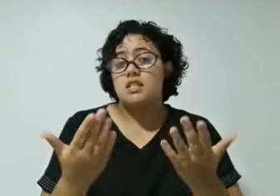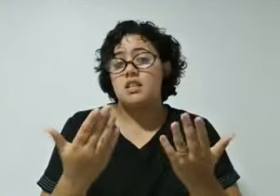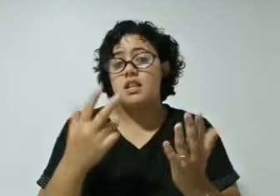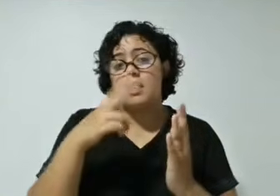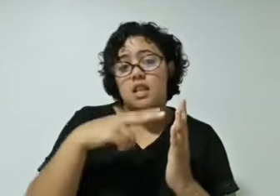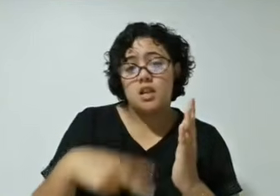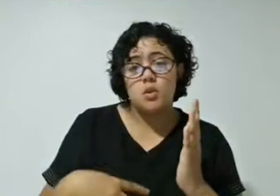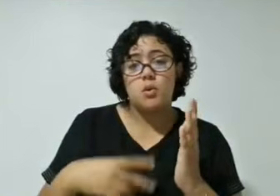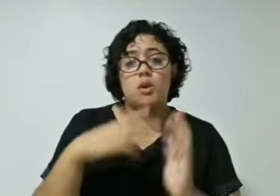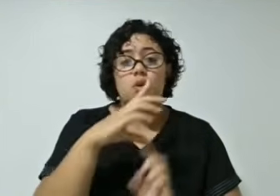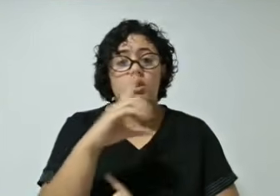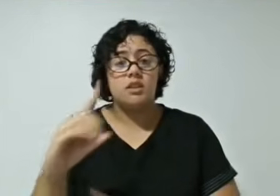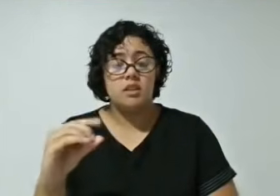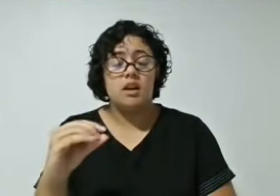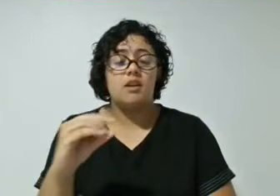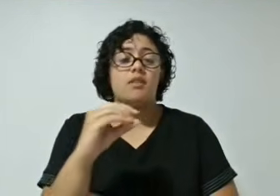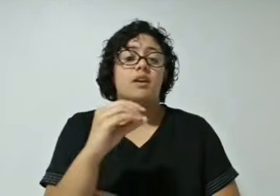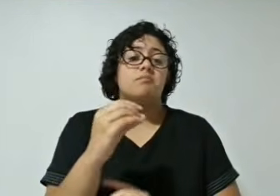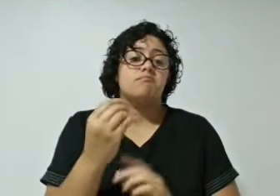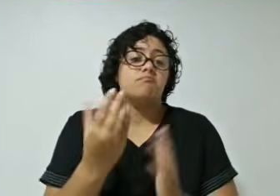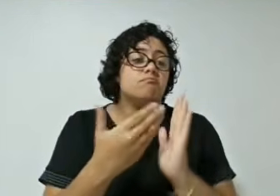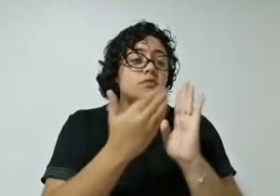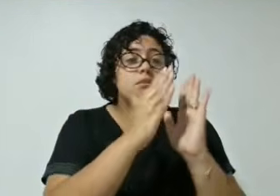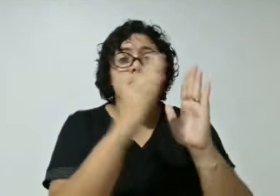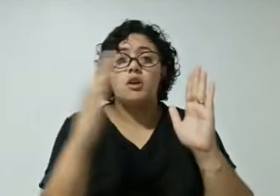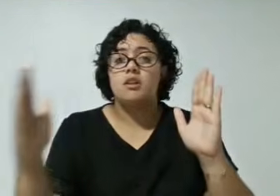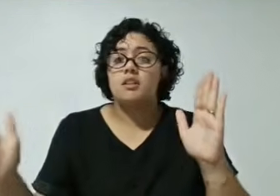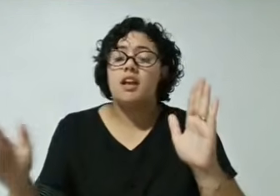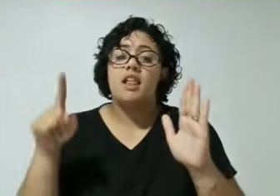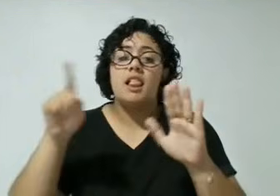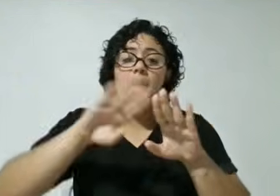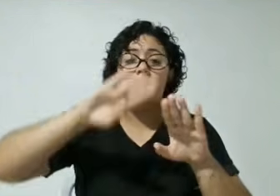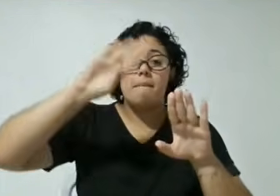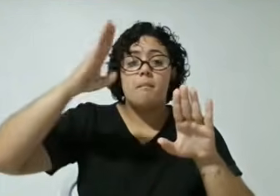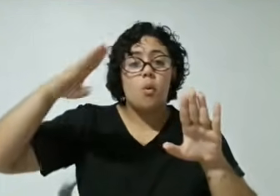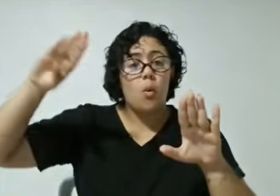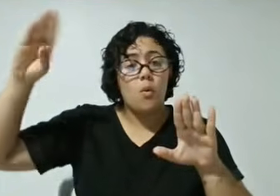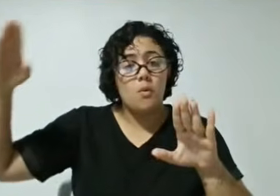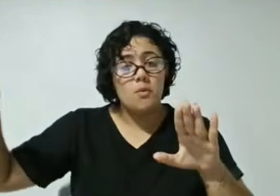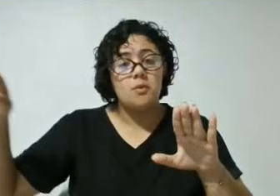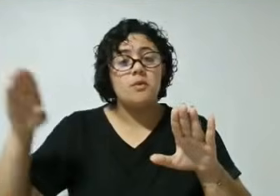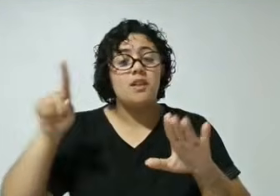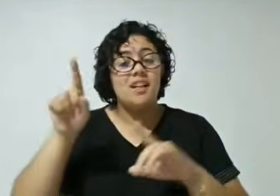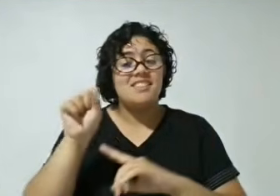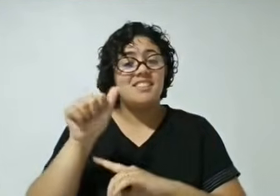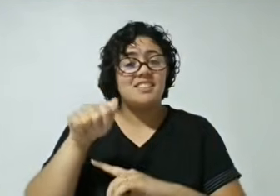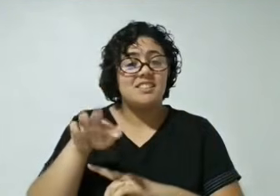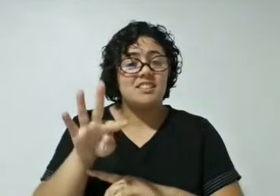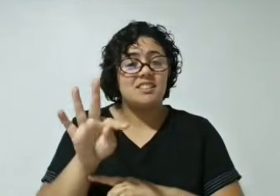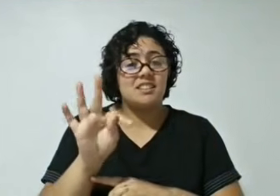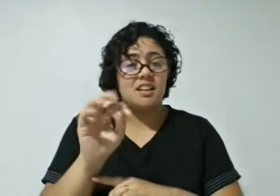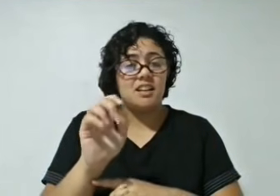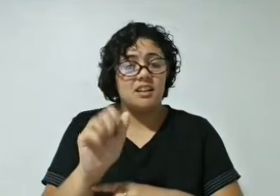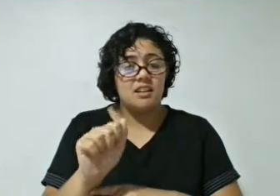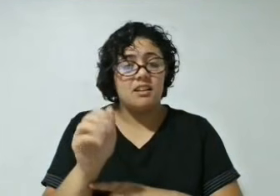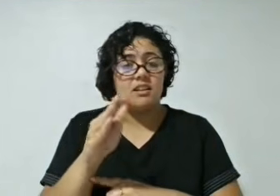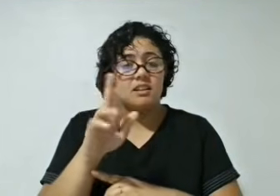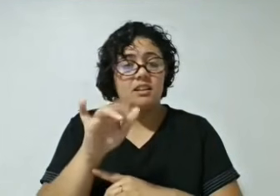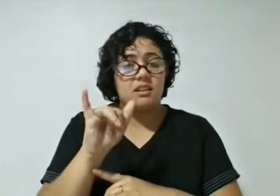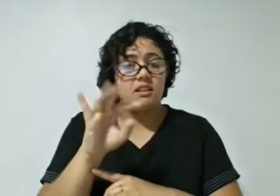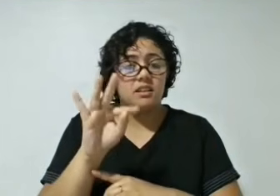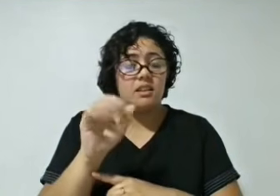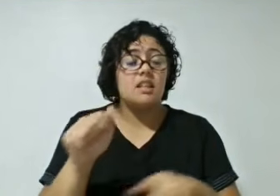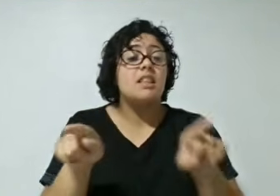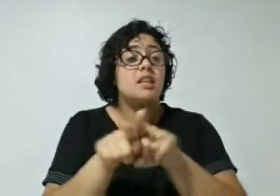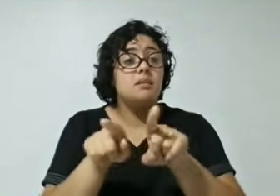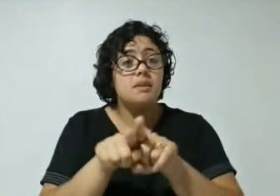existiam até então. Era uma lá no Morro do Papagaio, chamada Biblioteca Regional Santa Rita, tinha uma no Renascença e tinha